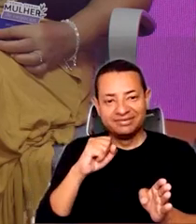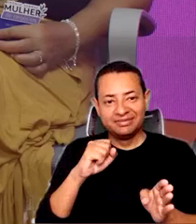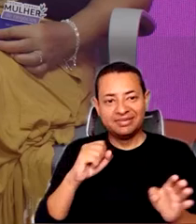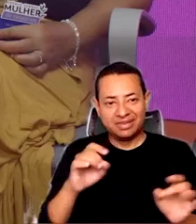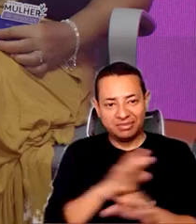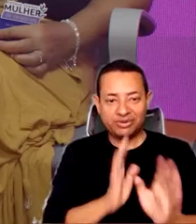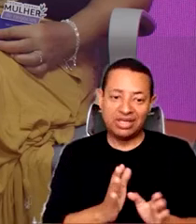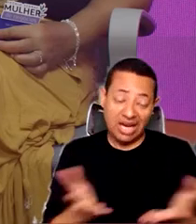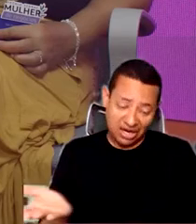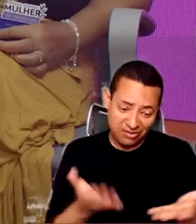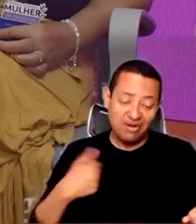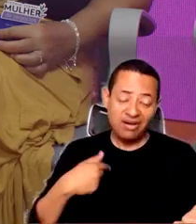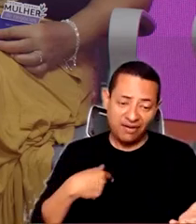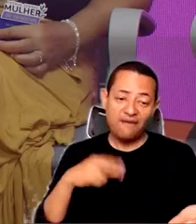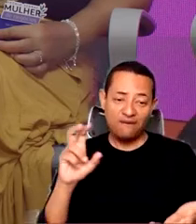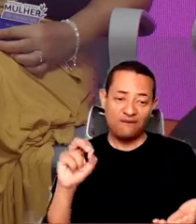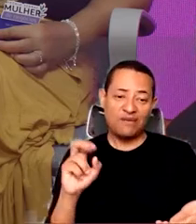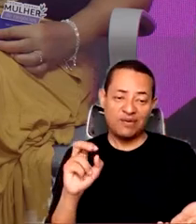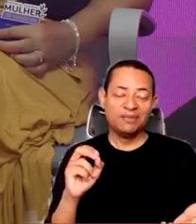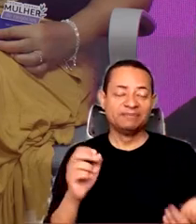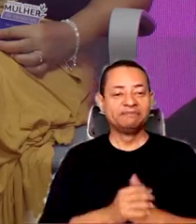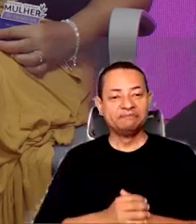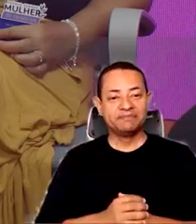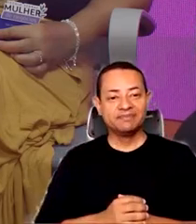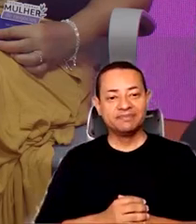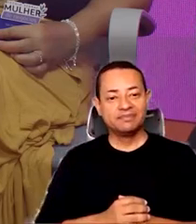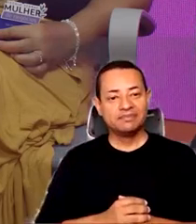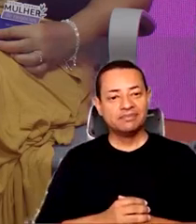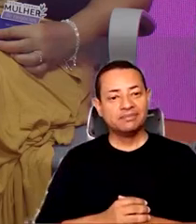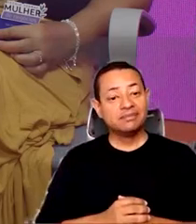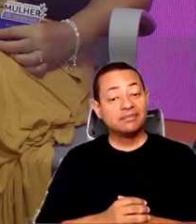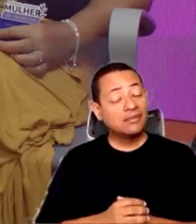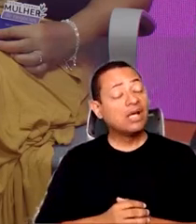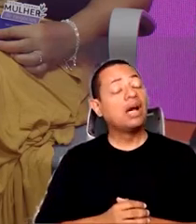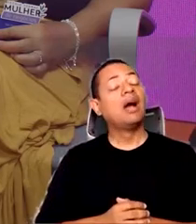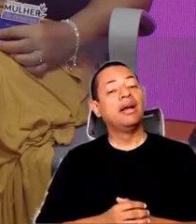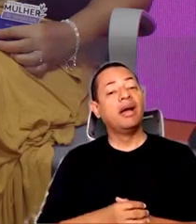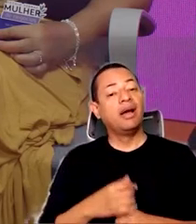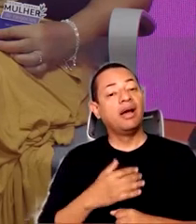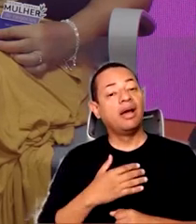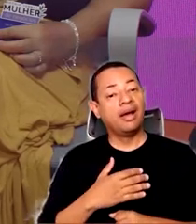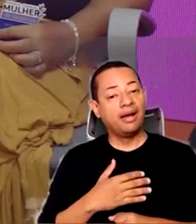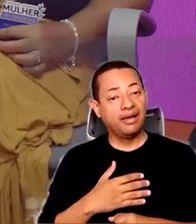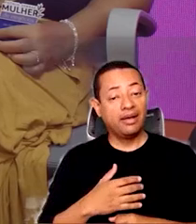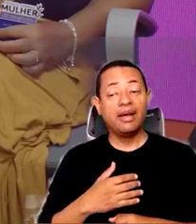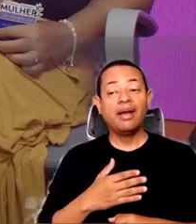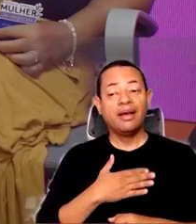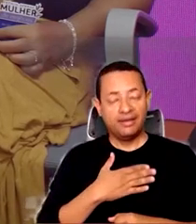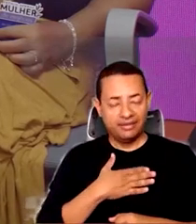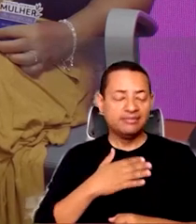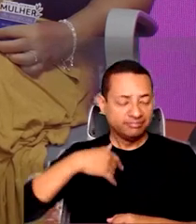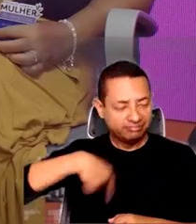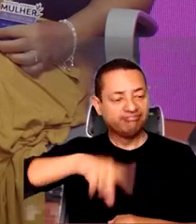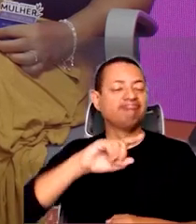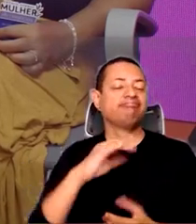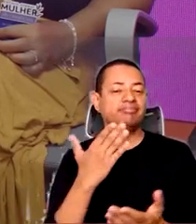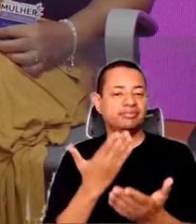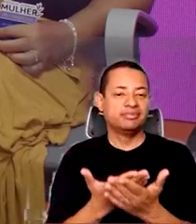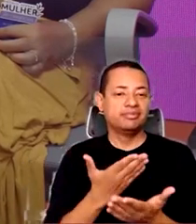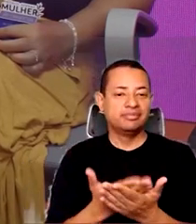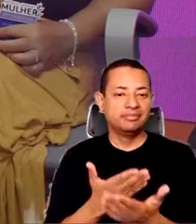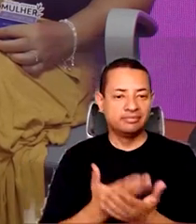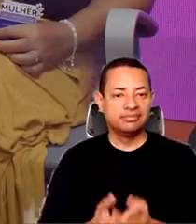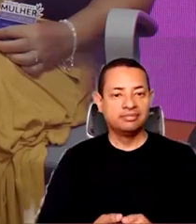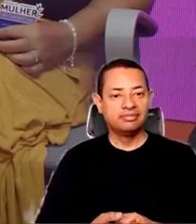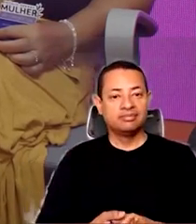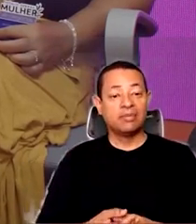ser vó Vocês ainda são mães eh eu pus em prática e eu fui estudar e quando eu